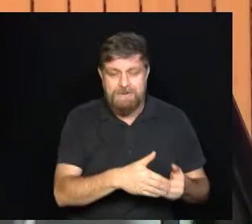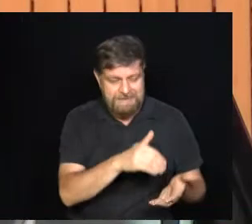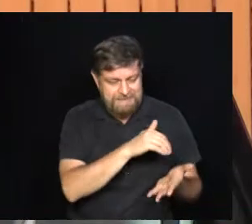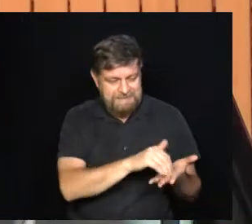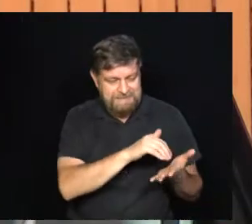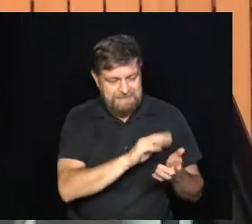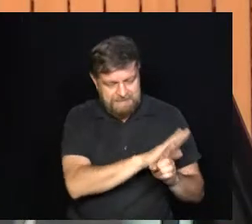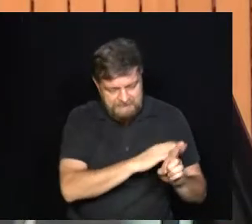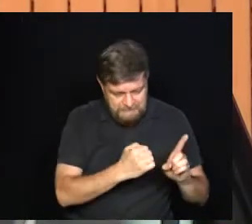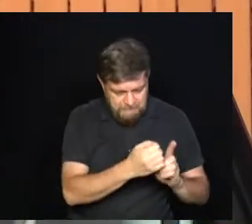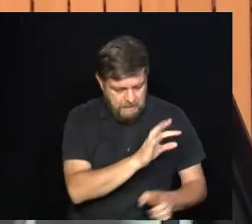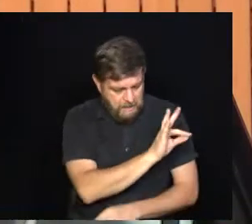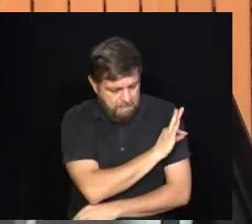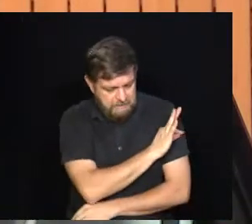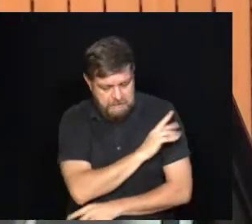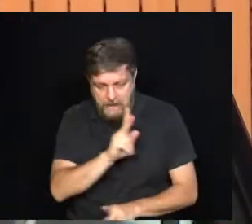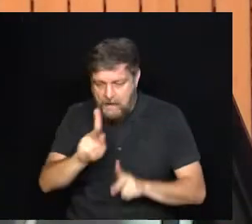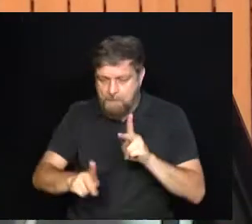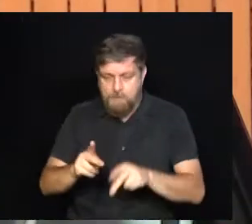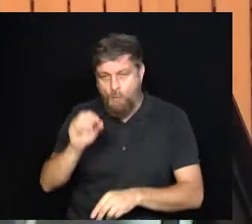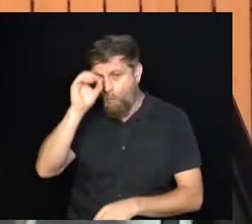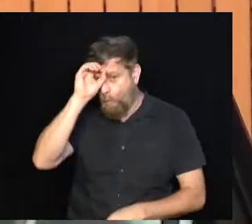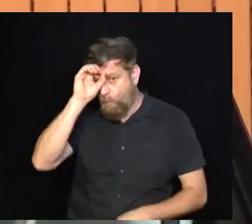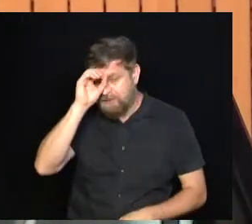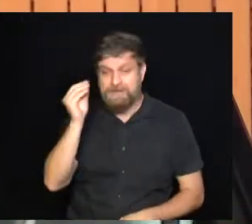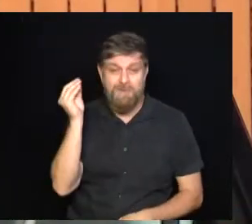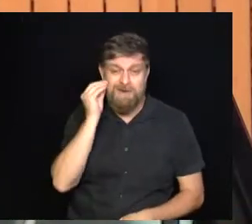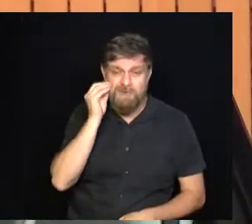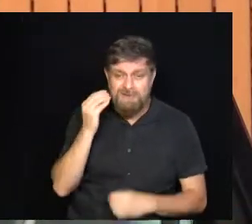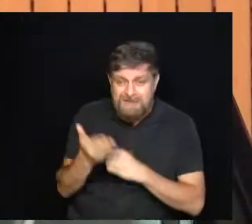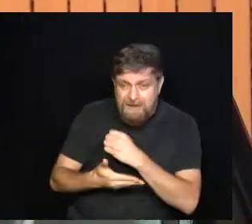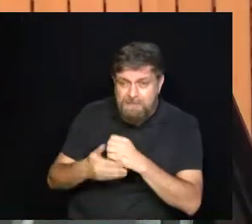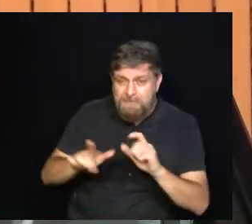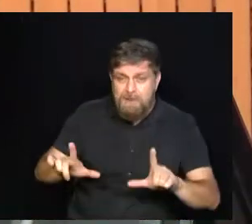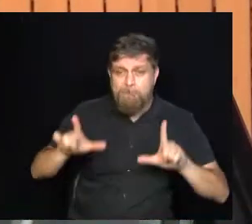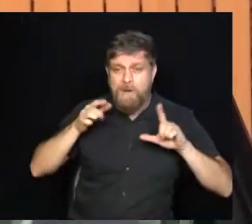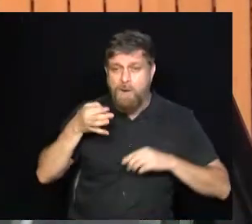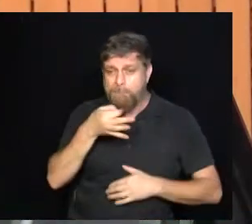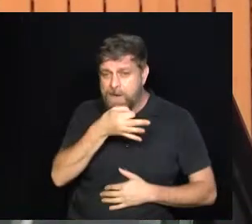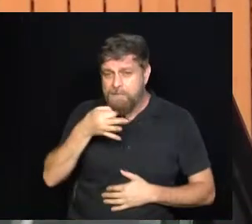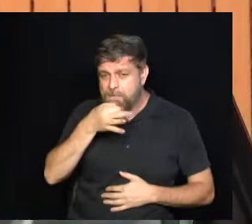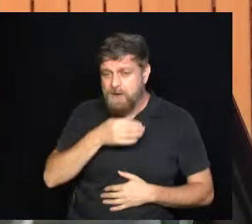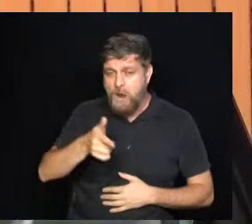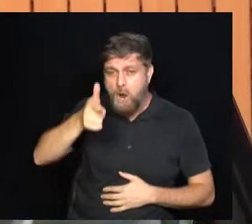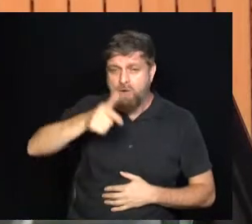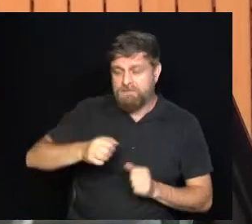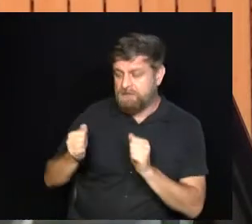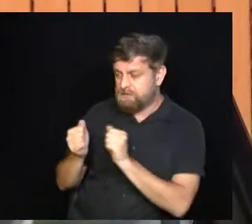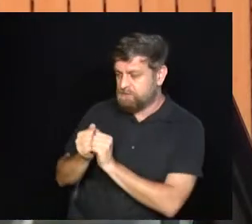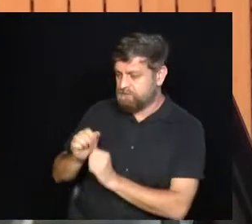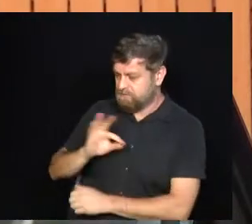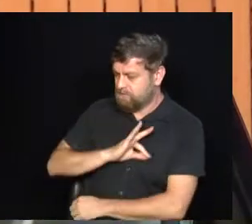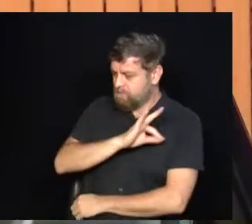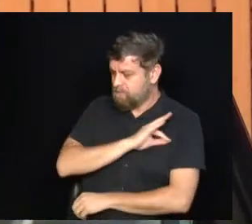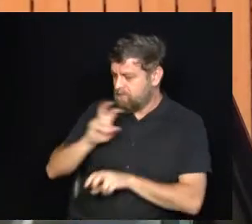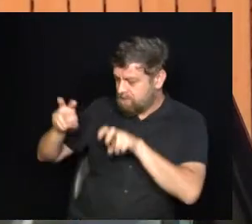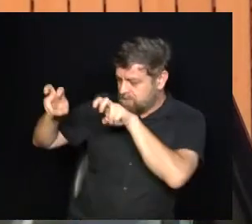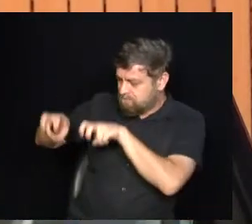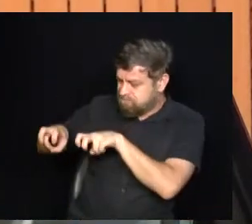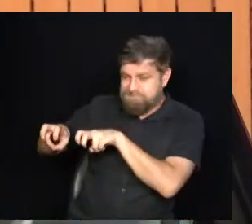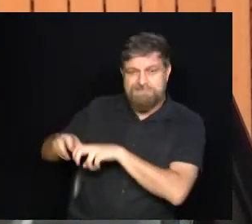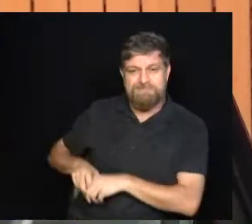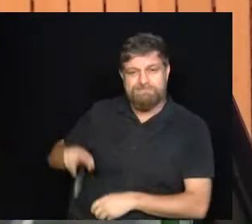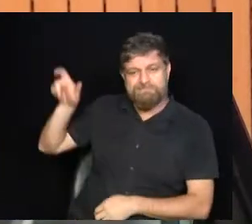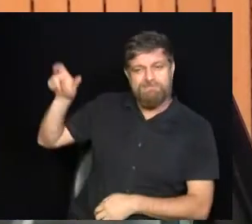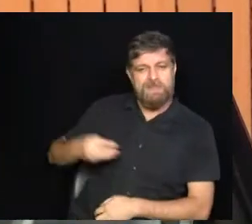e na prefeitura, e que a população não sabe, então essa oportunidade é fundamental. Novamente estar aqui com a comandante Lourdes, que